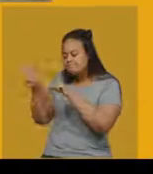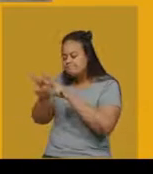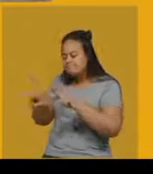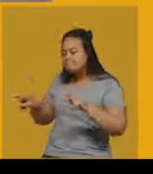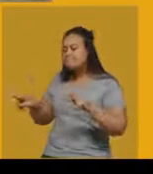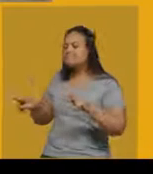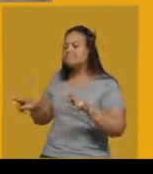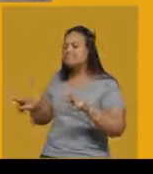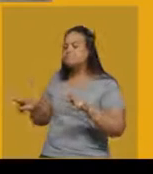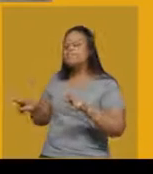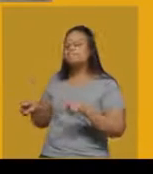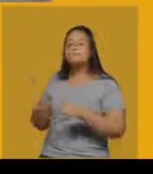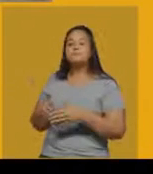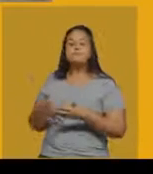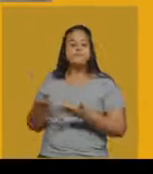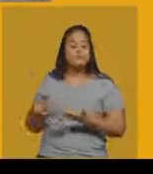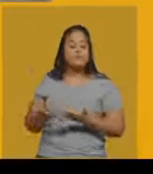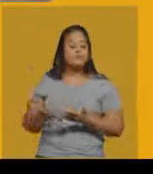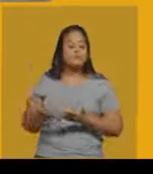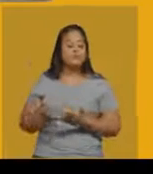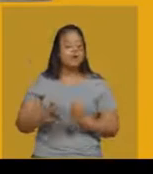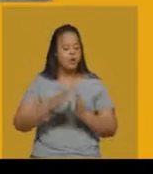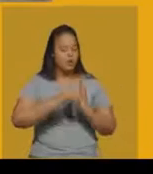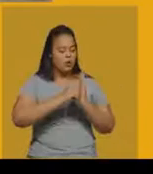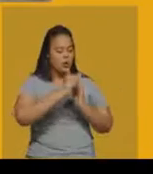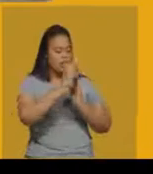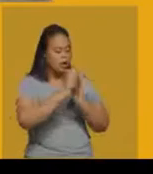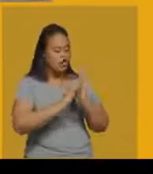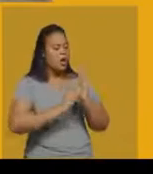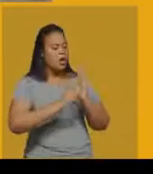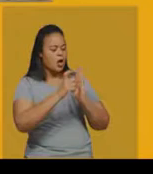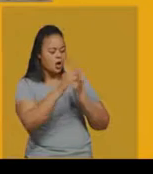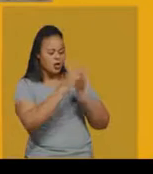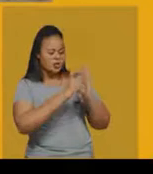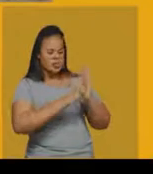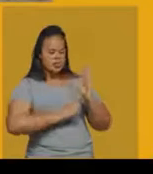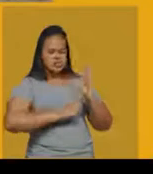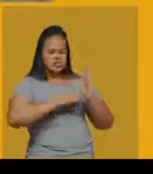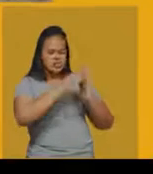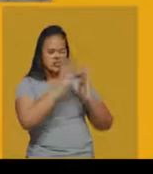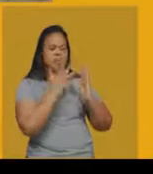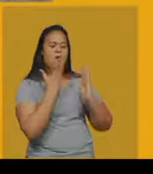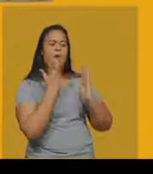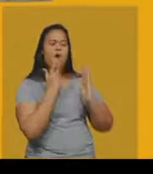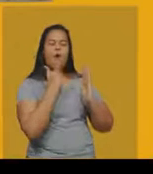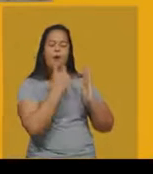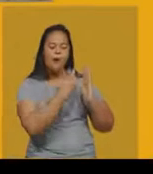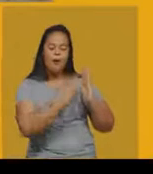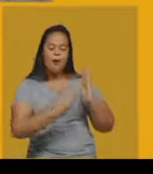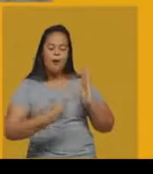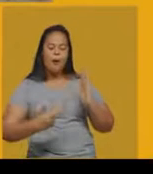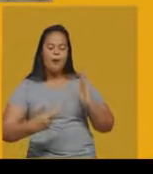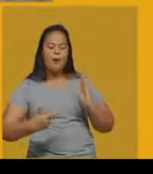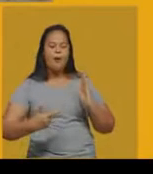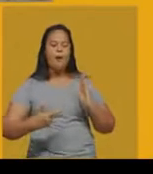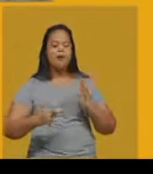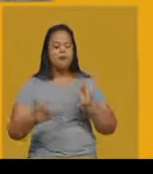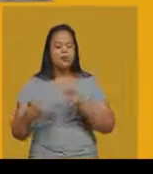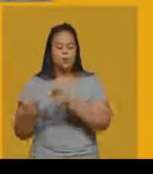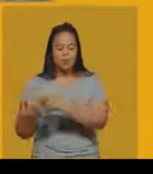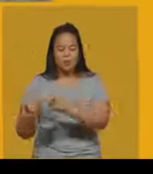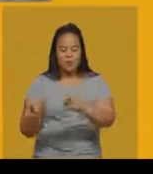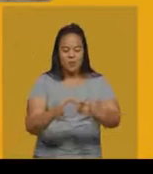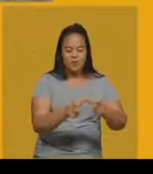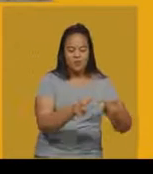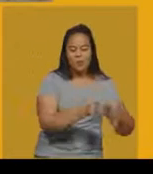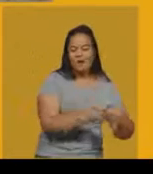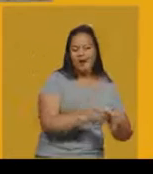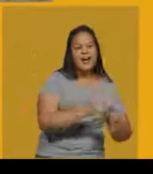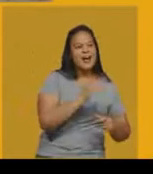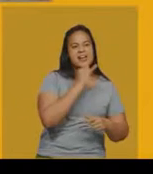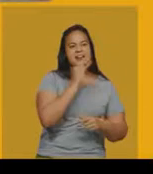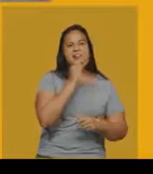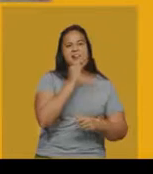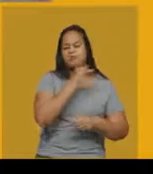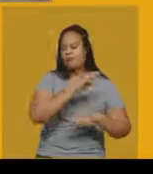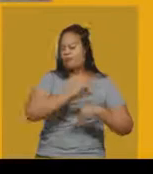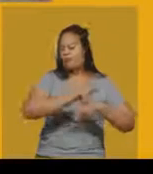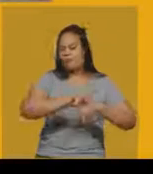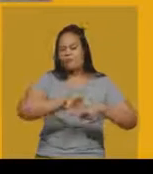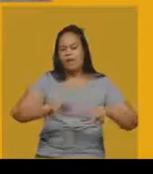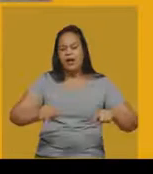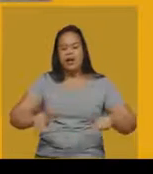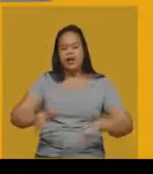é um tipo de arte urbana caracterizada pela produção de desenhos em locais públicos como paredes,